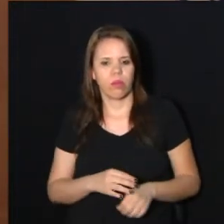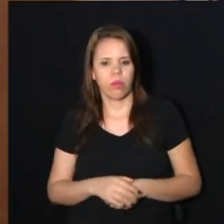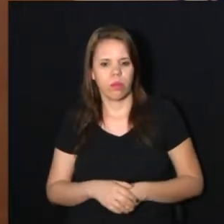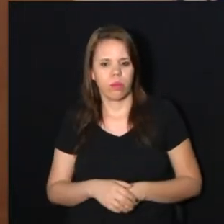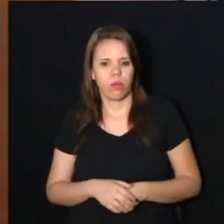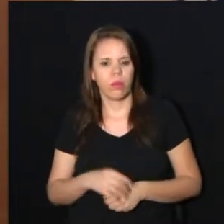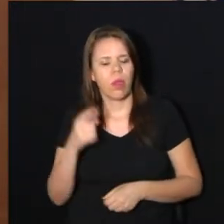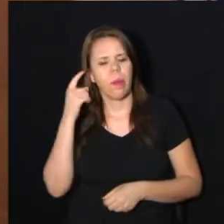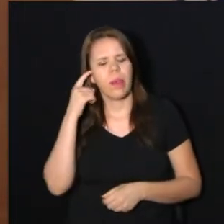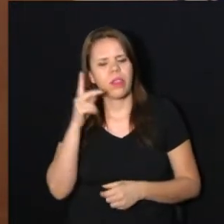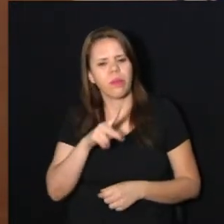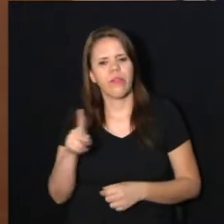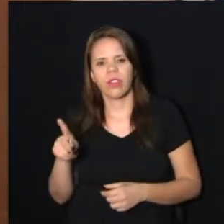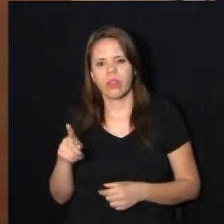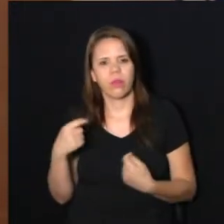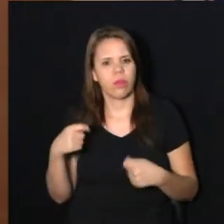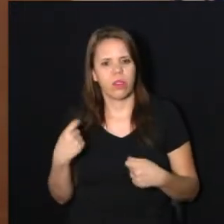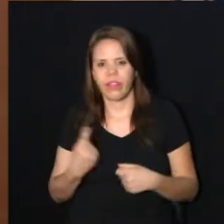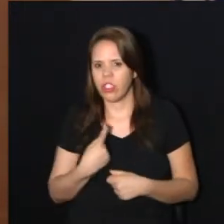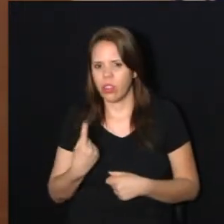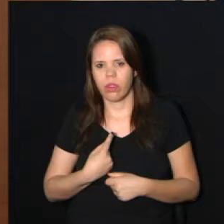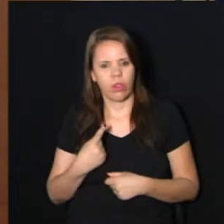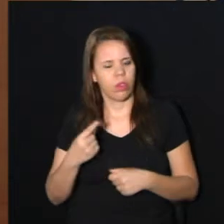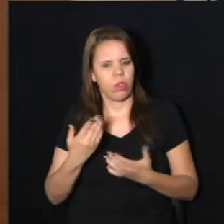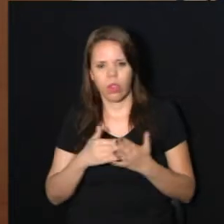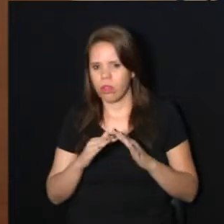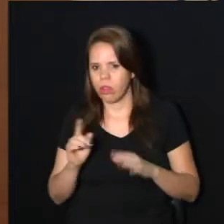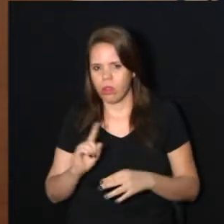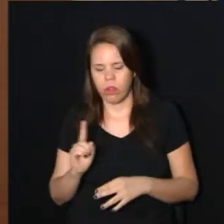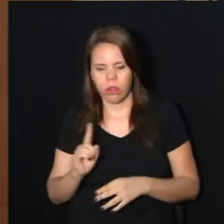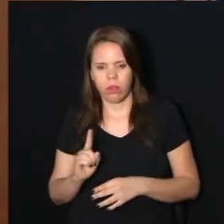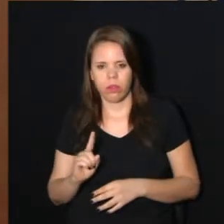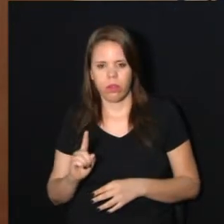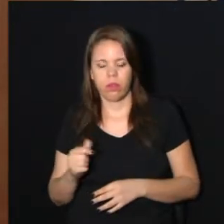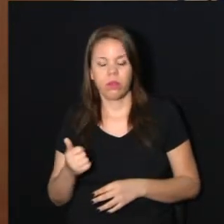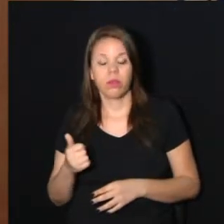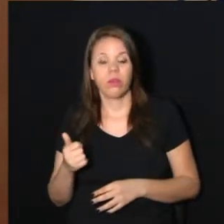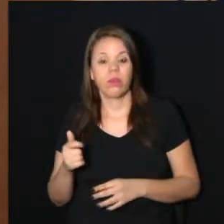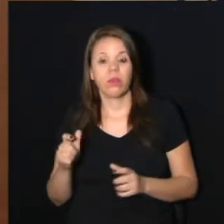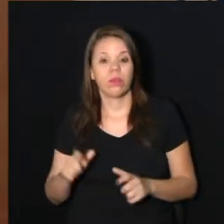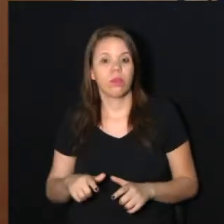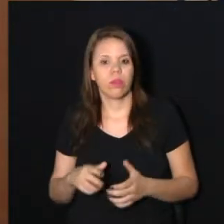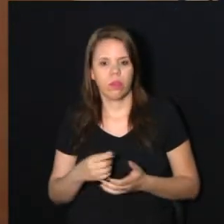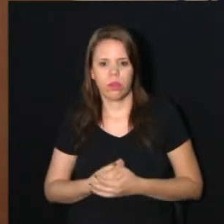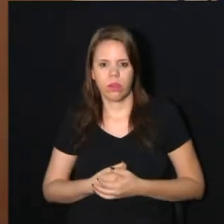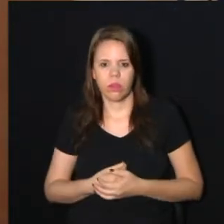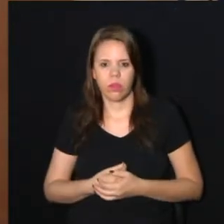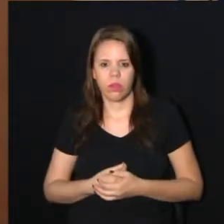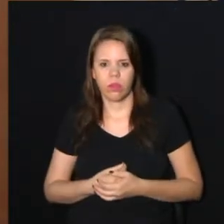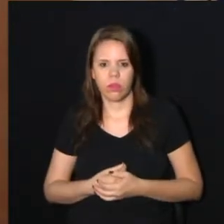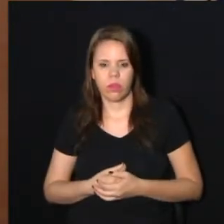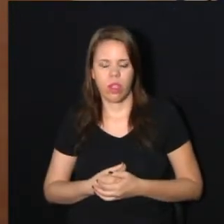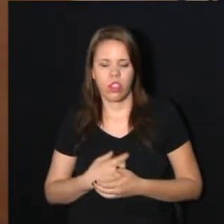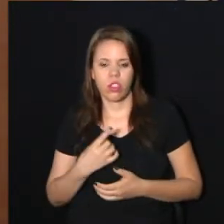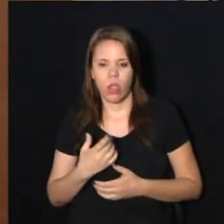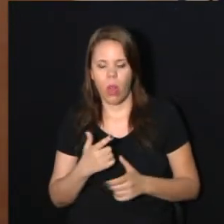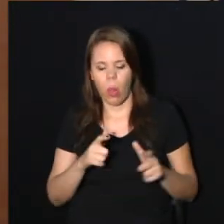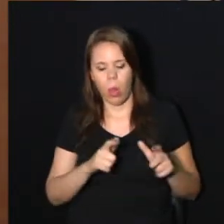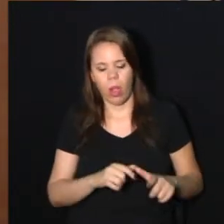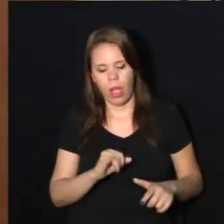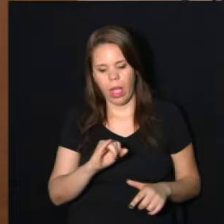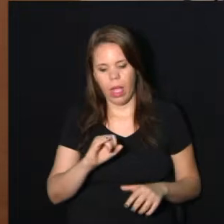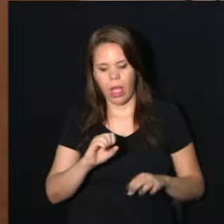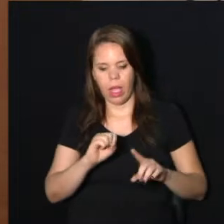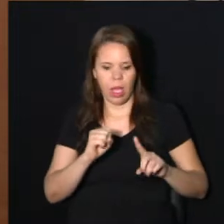penso que o professor não deve ficar sozinho dentro da escola, em primeiro lugar, porque ele não é uma ilha isolada dentro da